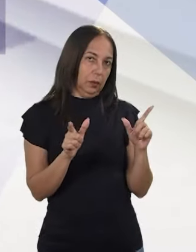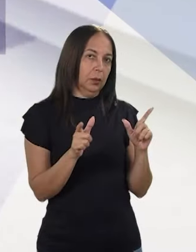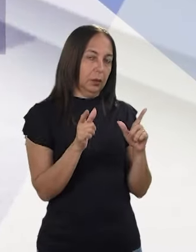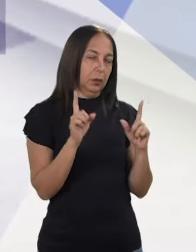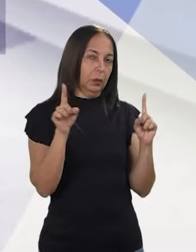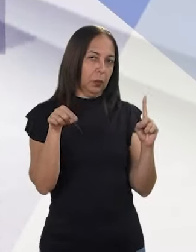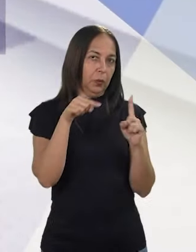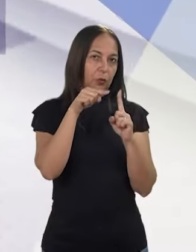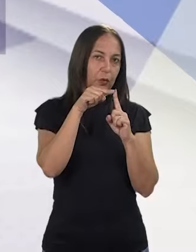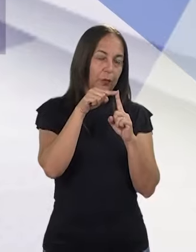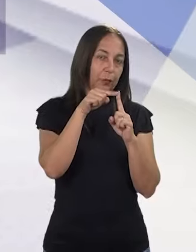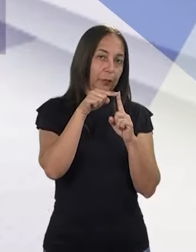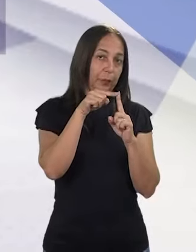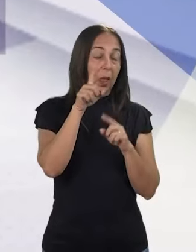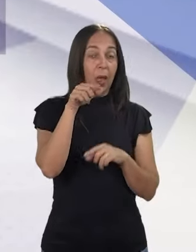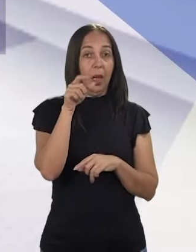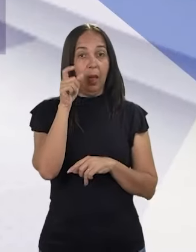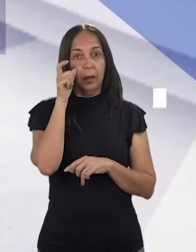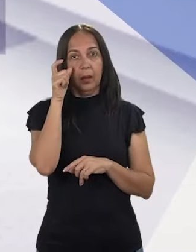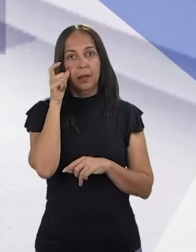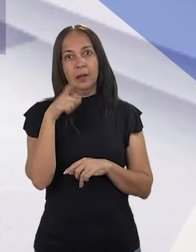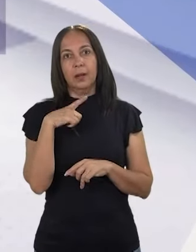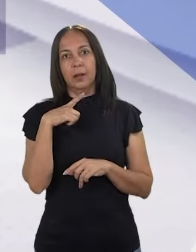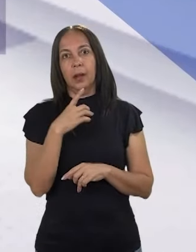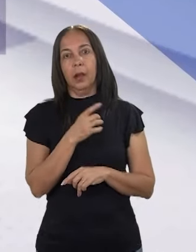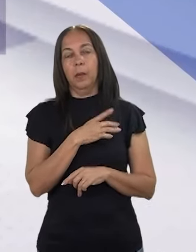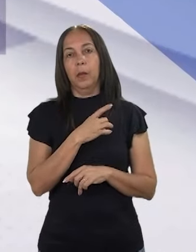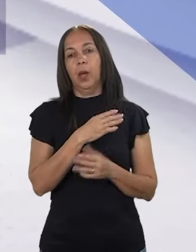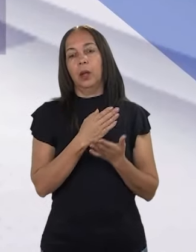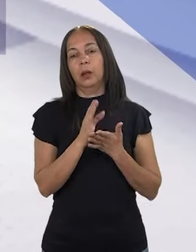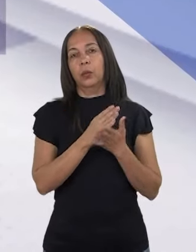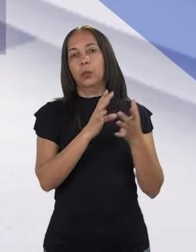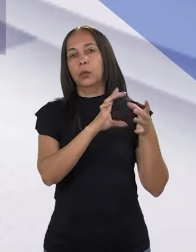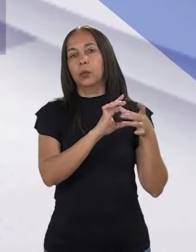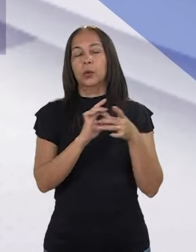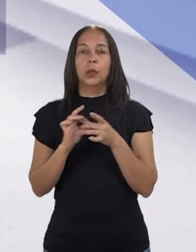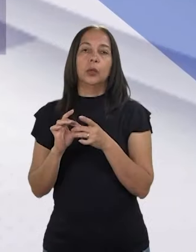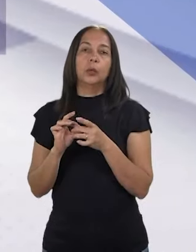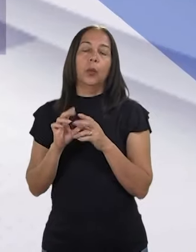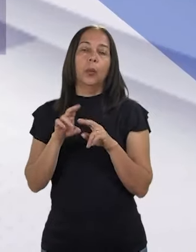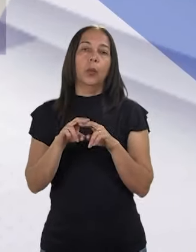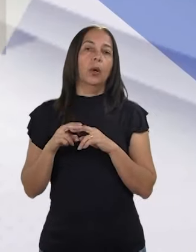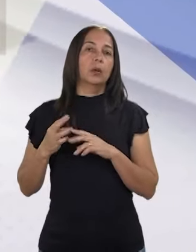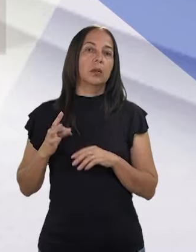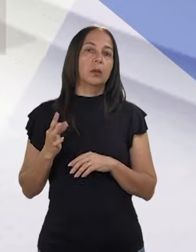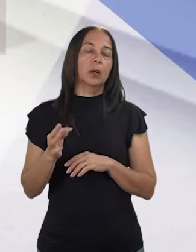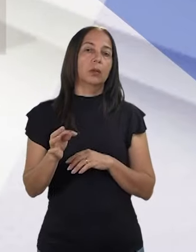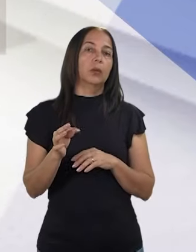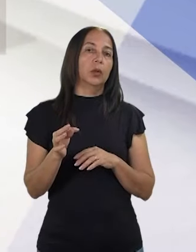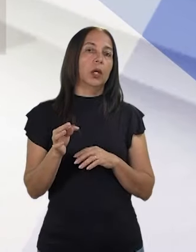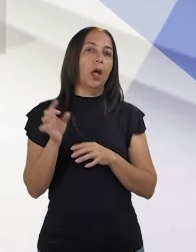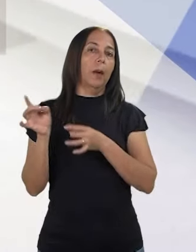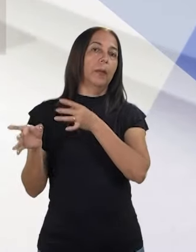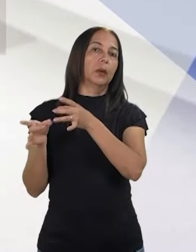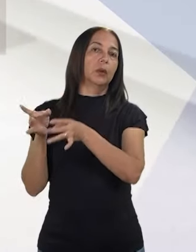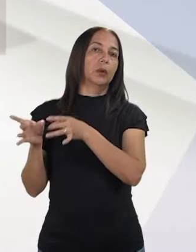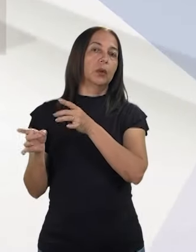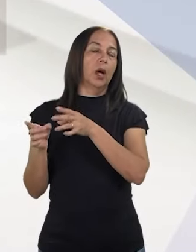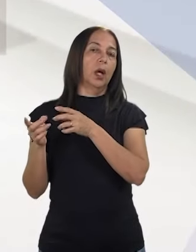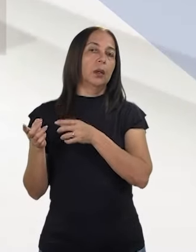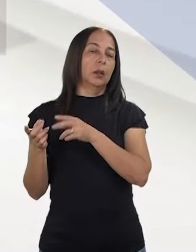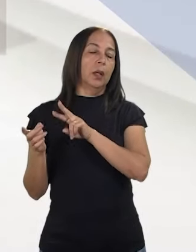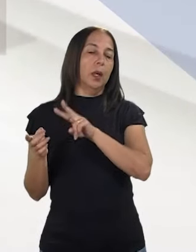então é muito interessante haver medo né em determinados contextos para que essa tecnologia que tá sendo abandonada de outros lugares passe